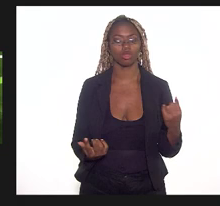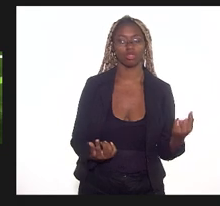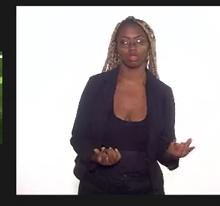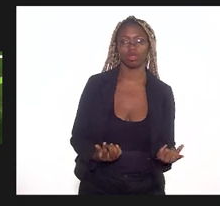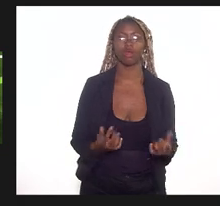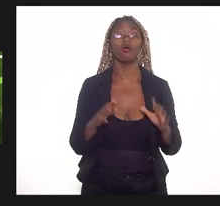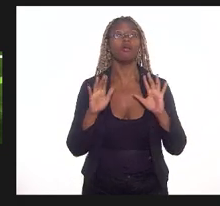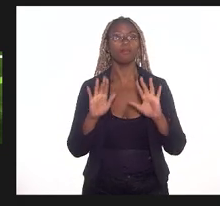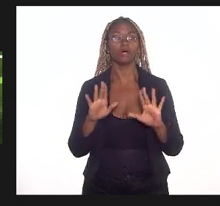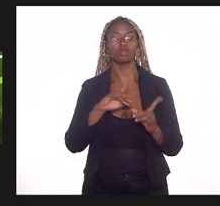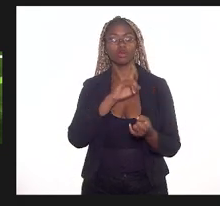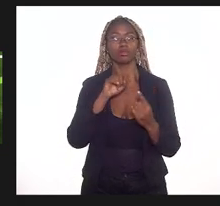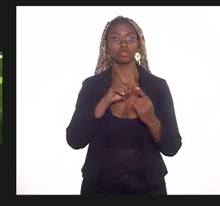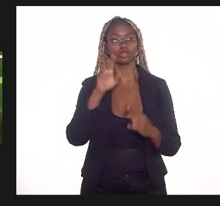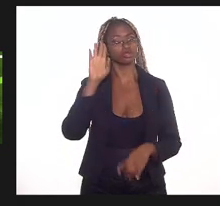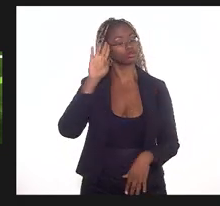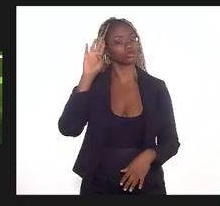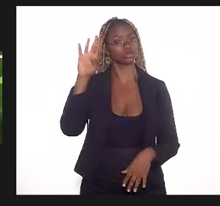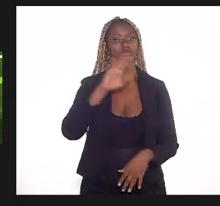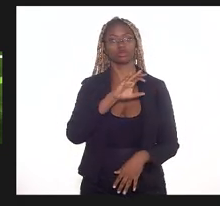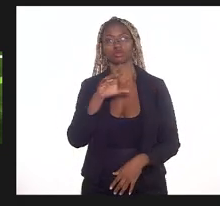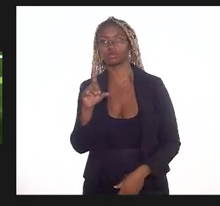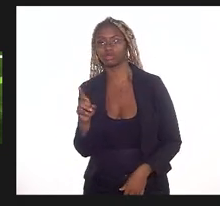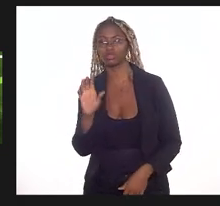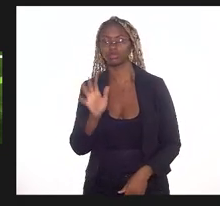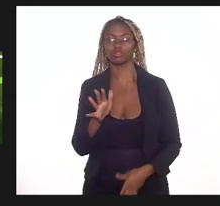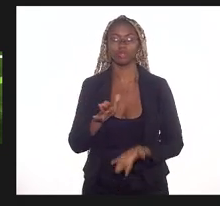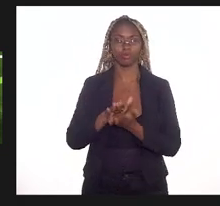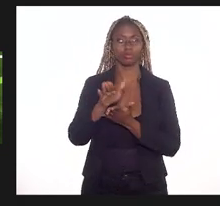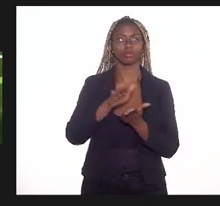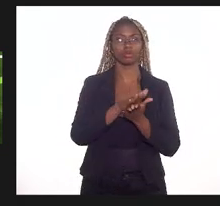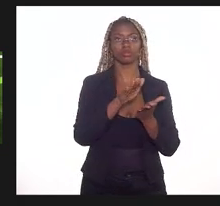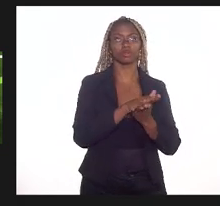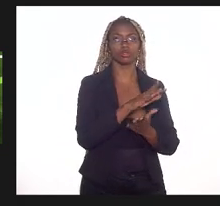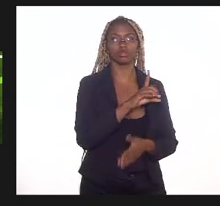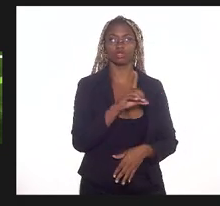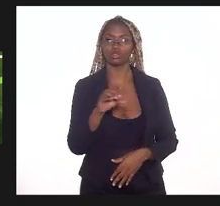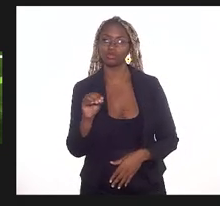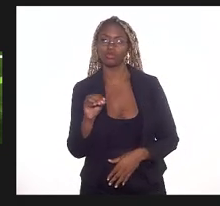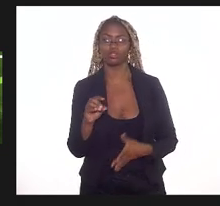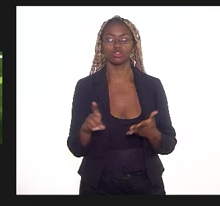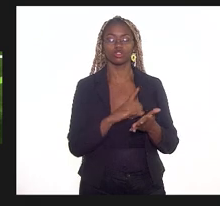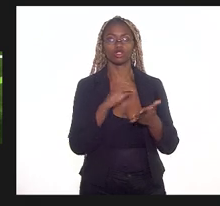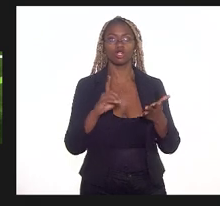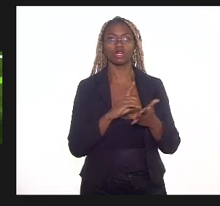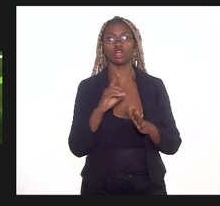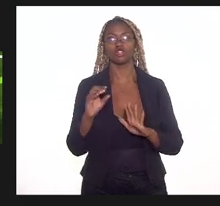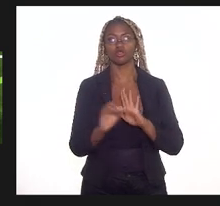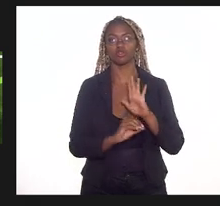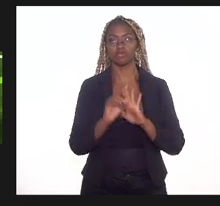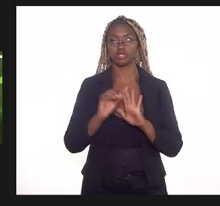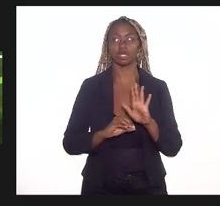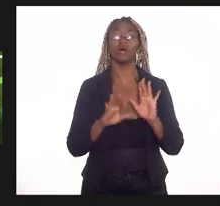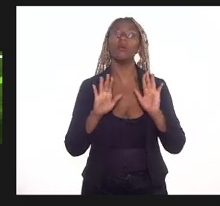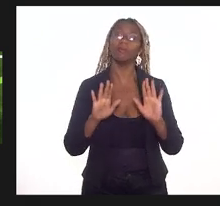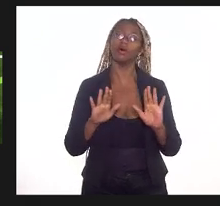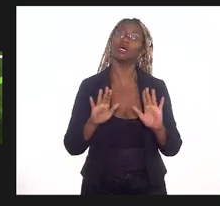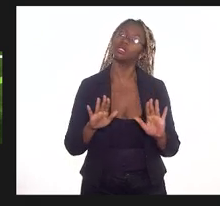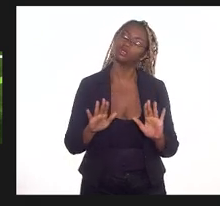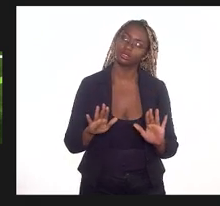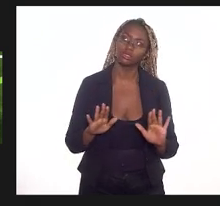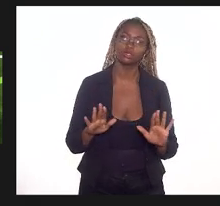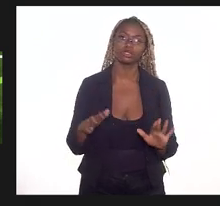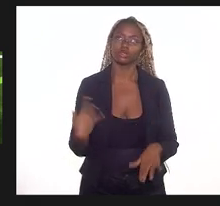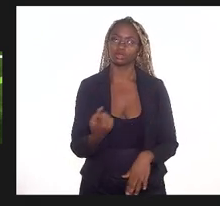objetivo principal, a coordenadoria já foi publicada em Diário Oficial, agora a gente está compondo essa coordenadoria, né,